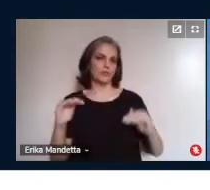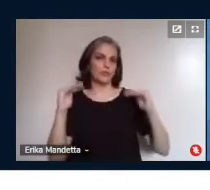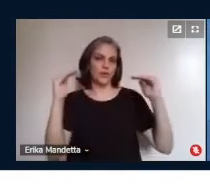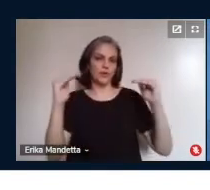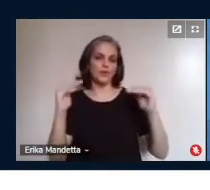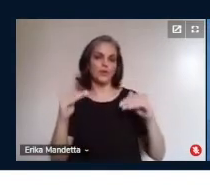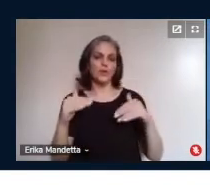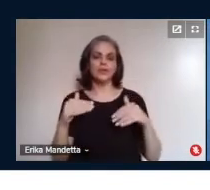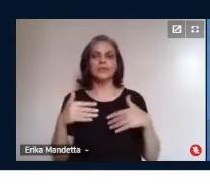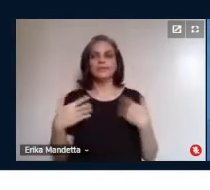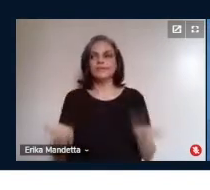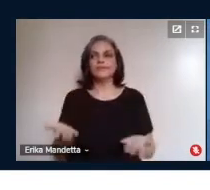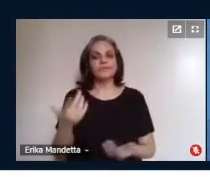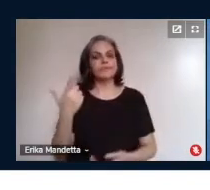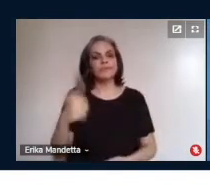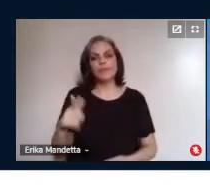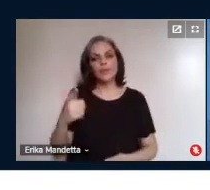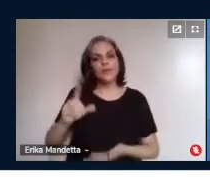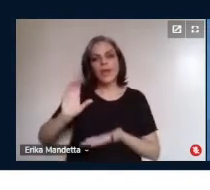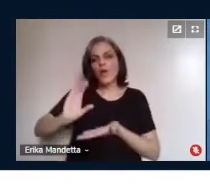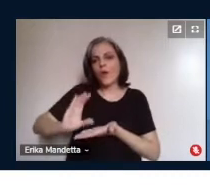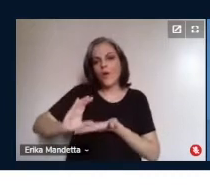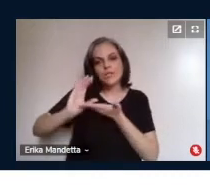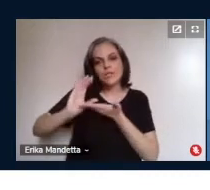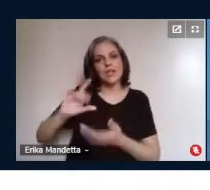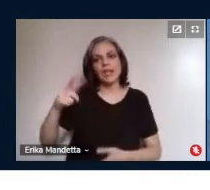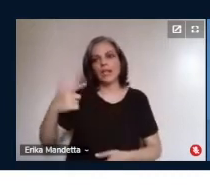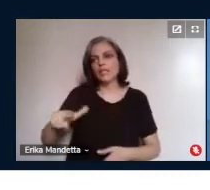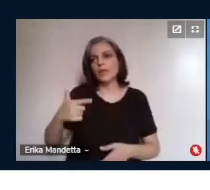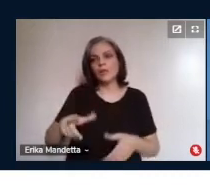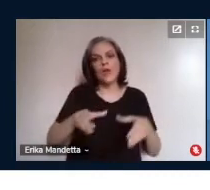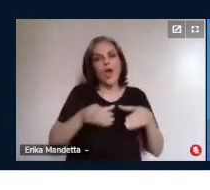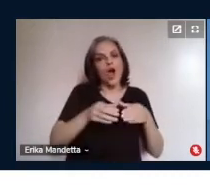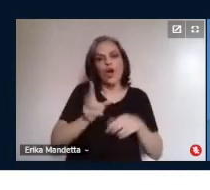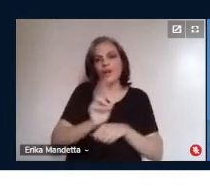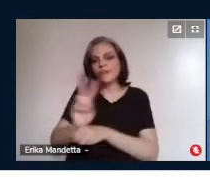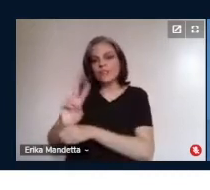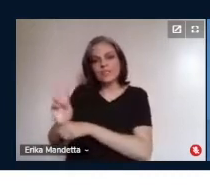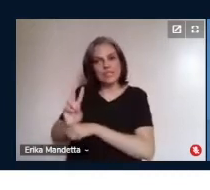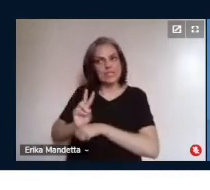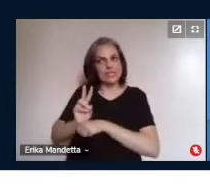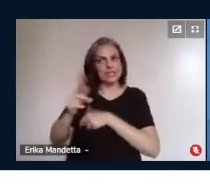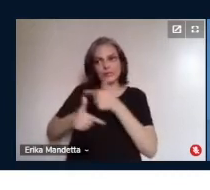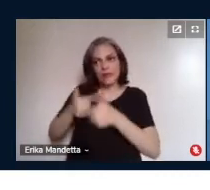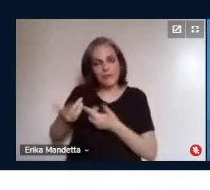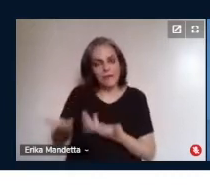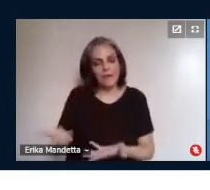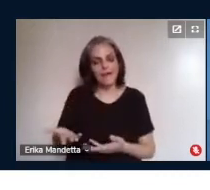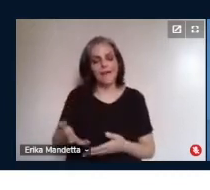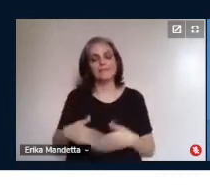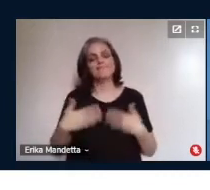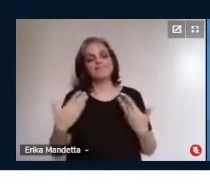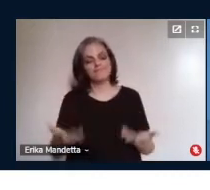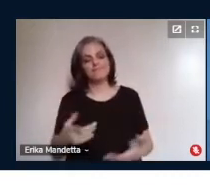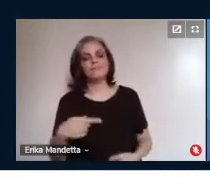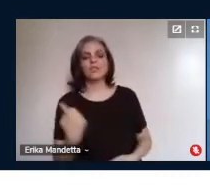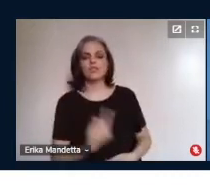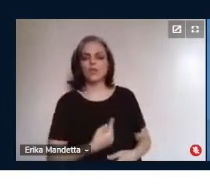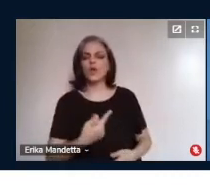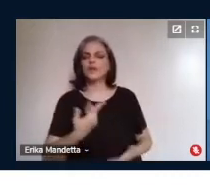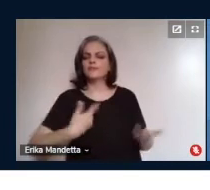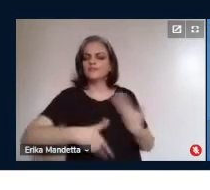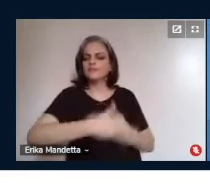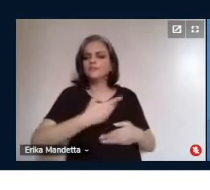conselho, não existe nenhum órgão fiscalizador da atuação. Então, nós sempre estávamos discutindo essas